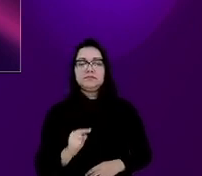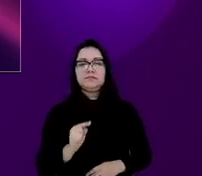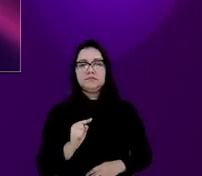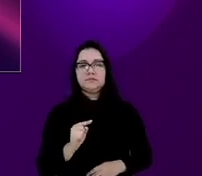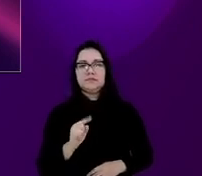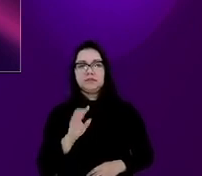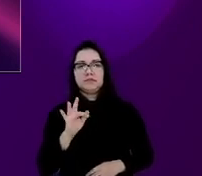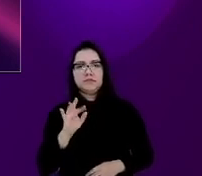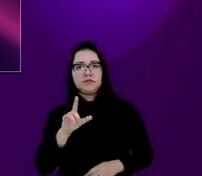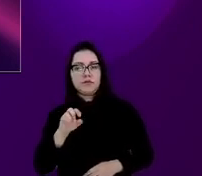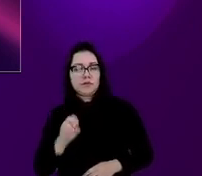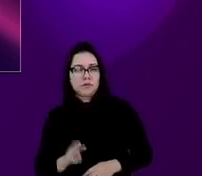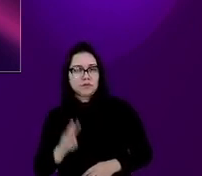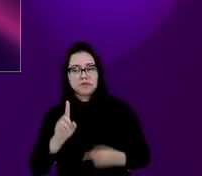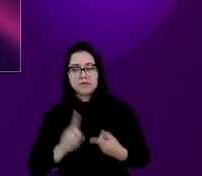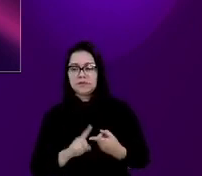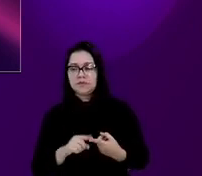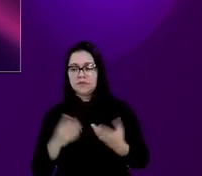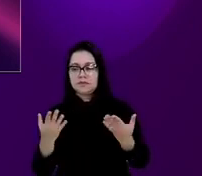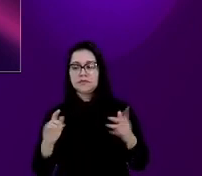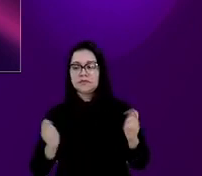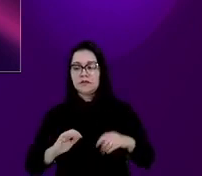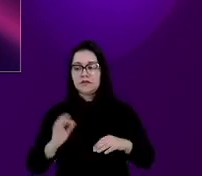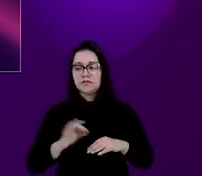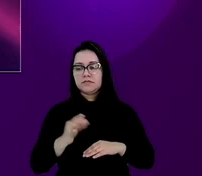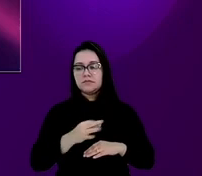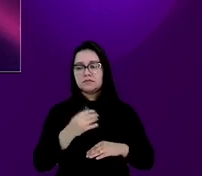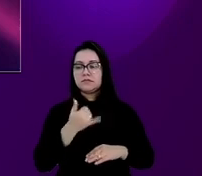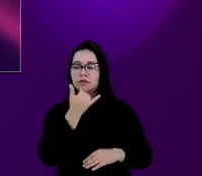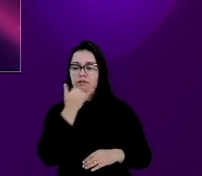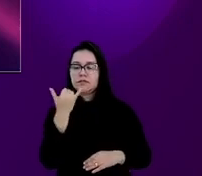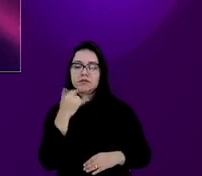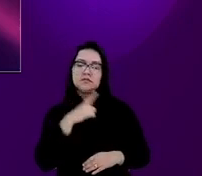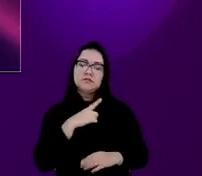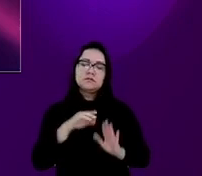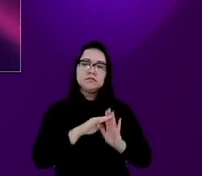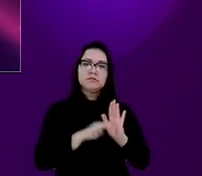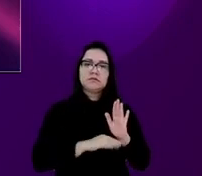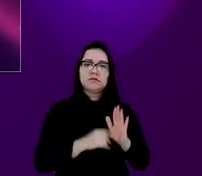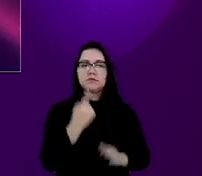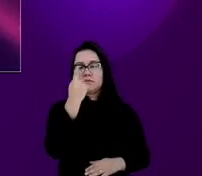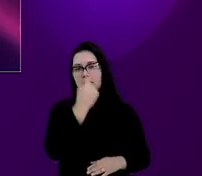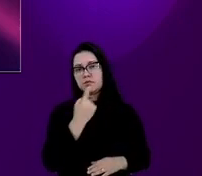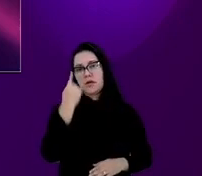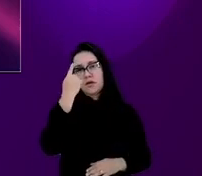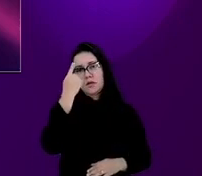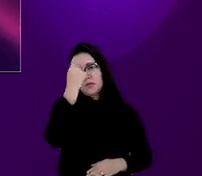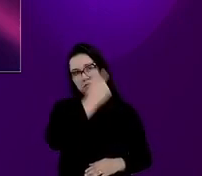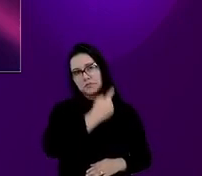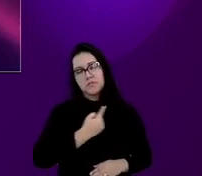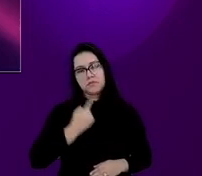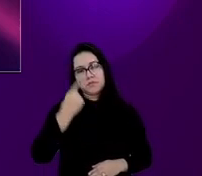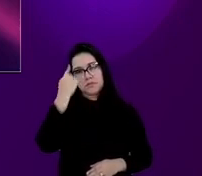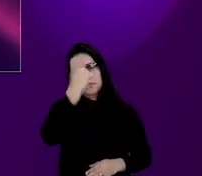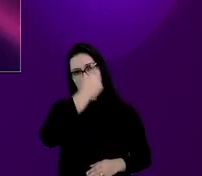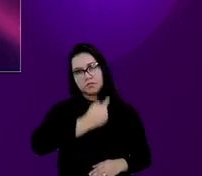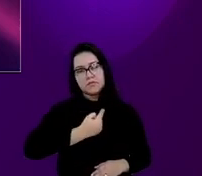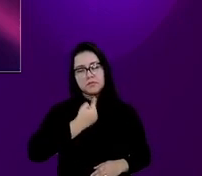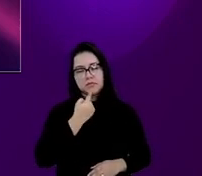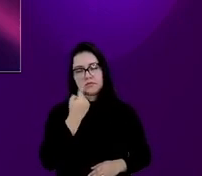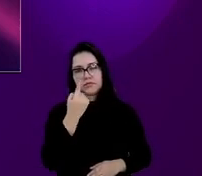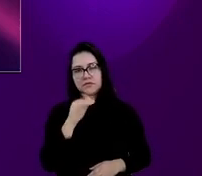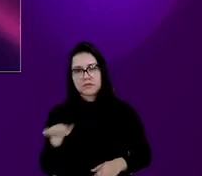2 tubos de outflow, e você faz a perfusão, dependendo do protocolo, de 1 hora, 1 hora e meia, com no caso, o